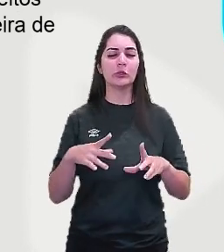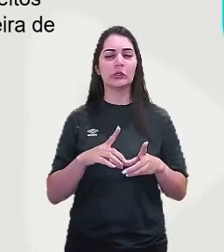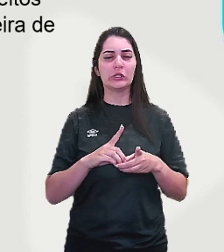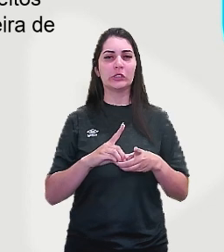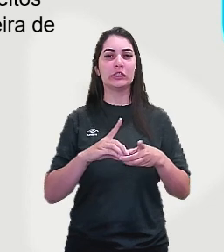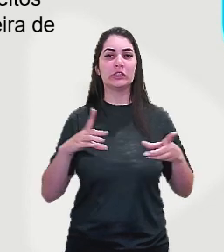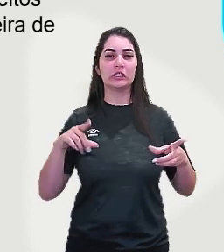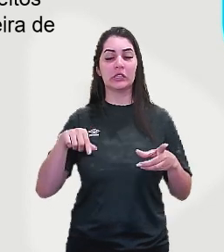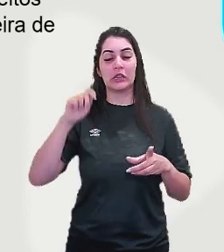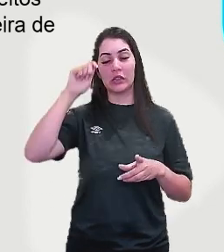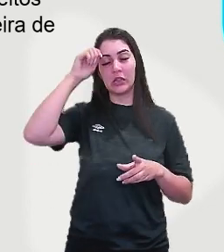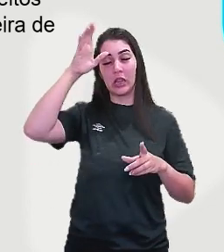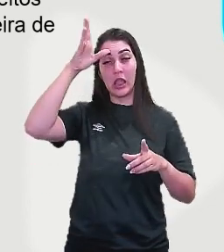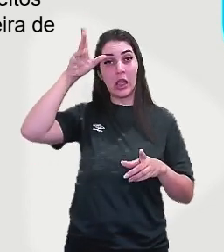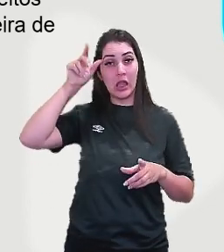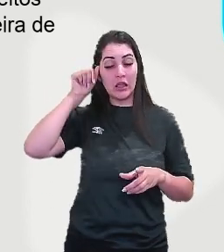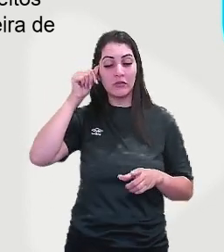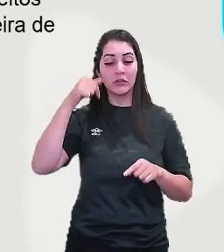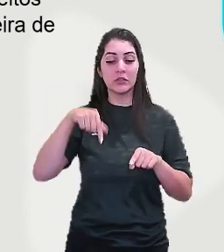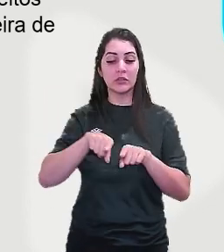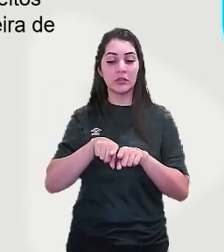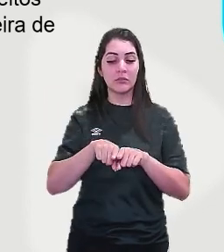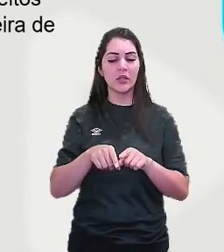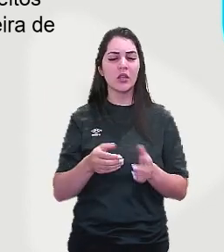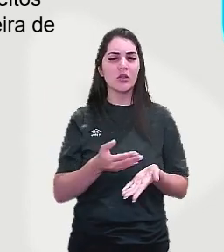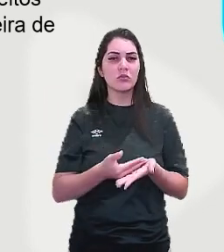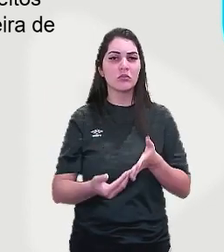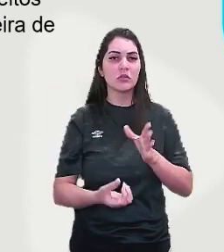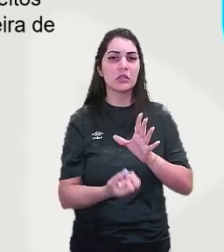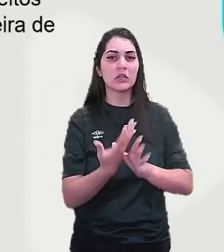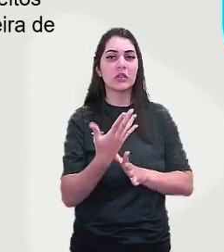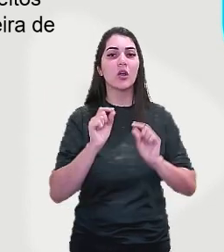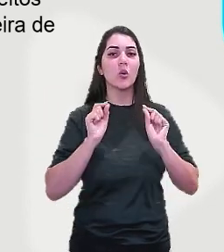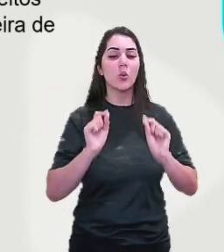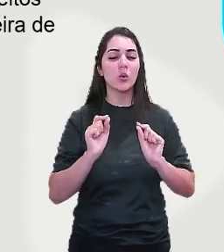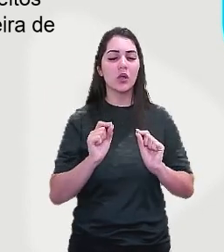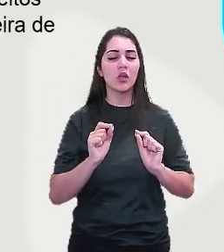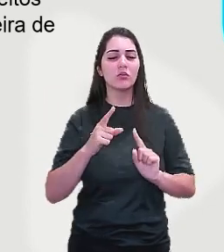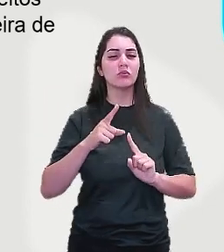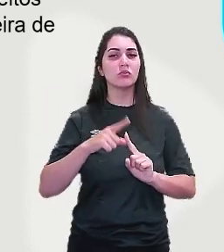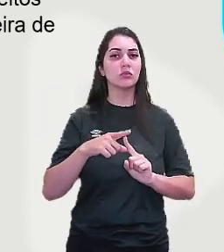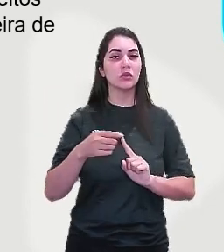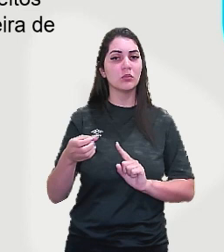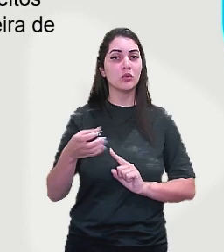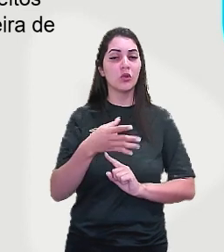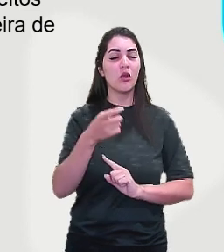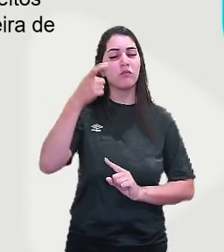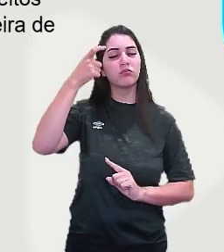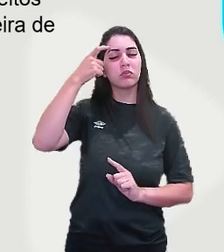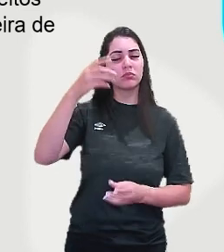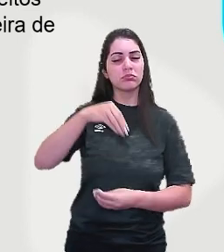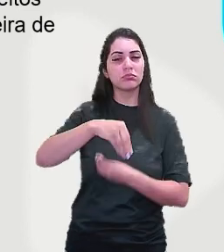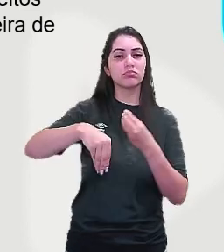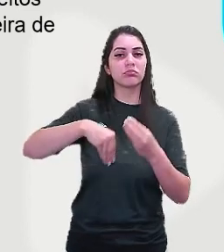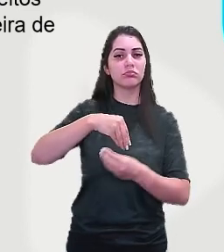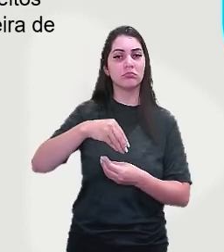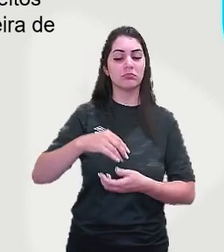civis dos negros nos Estados Unidos fazem surgir uma nova maneira de pensar a miscigenação.